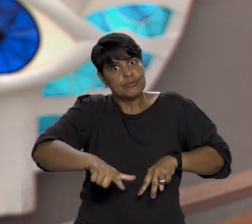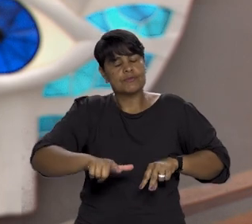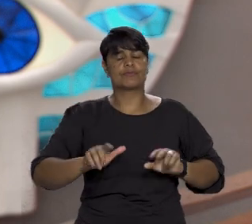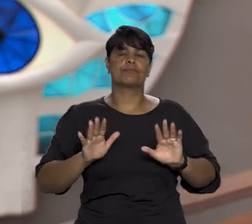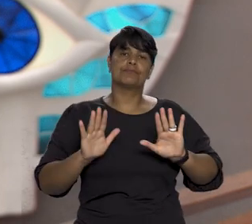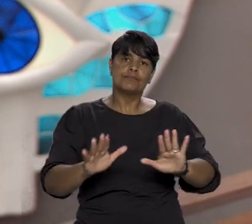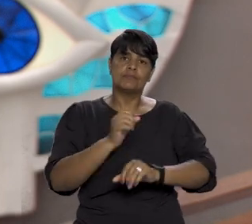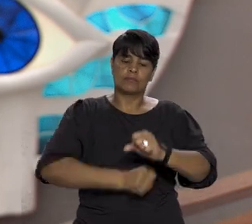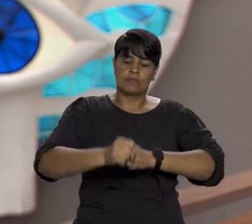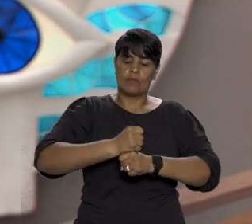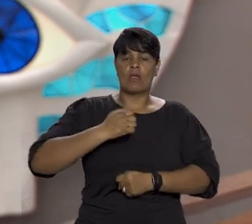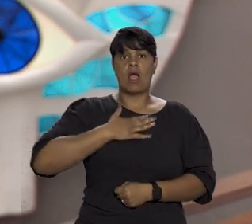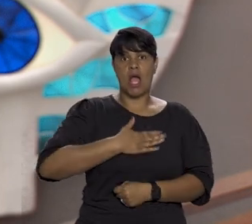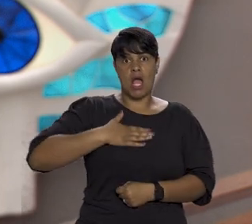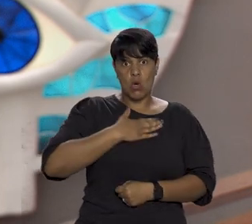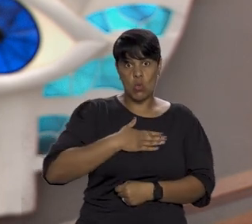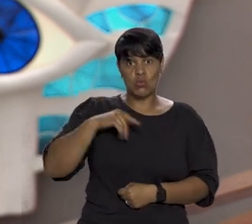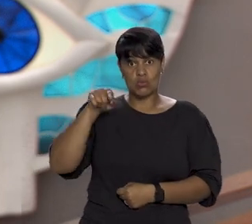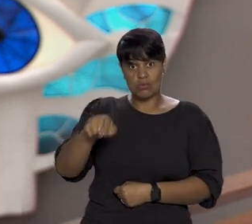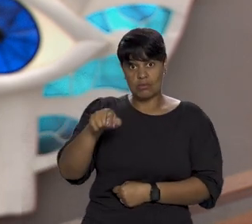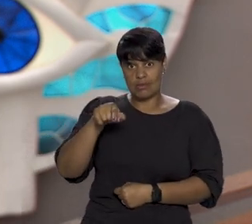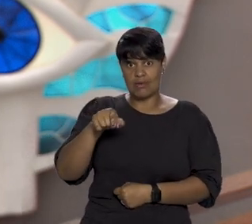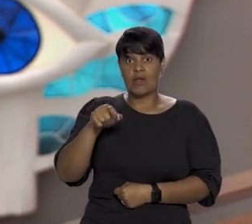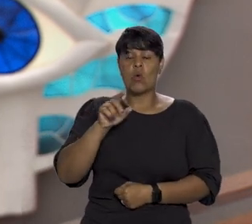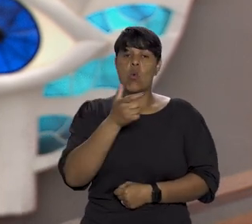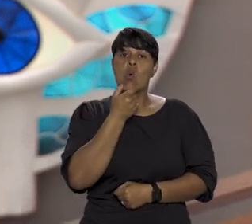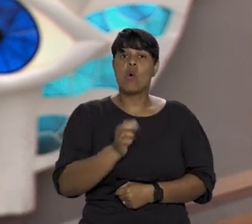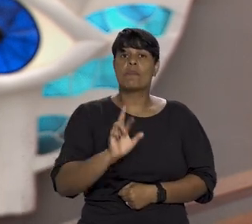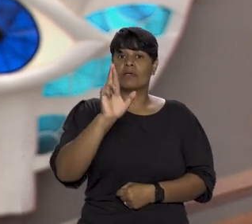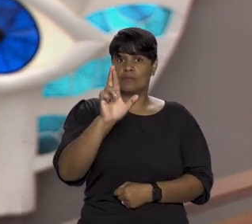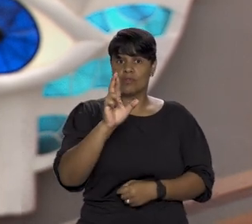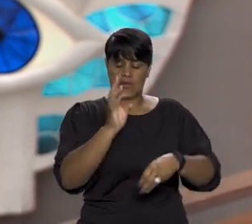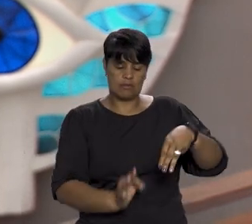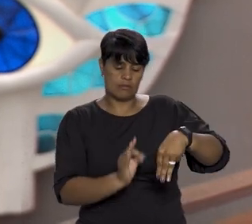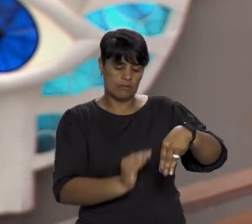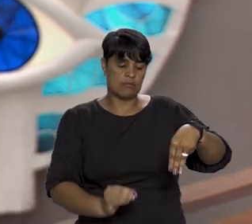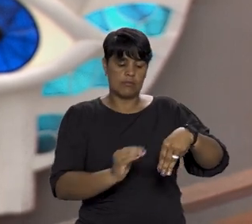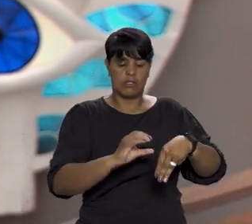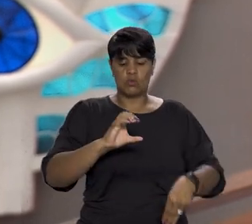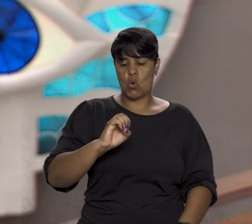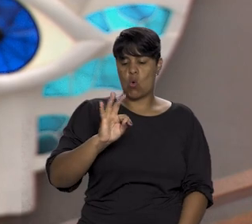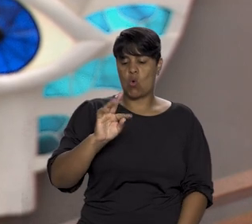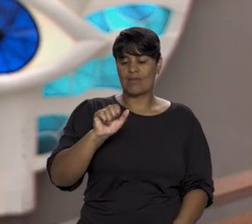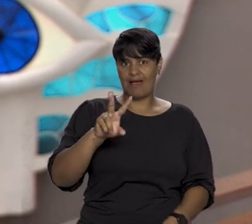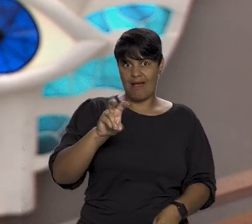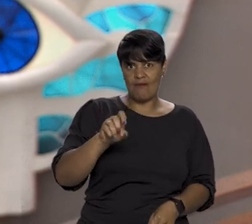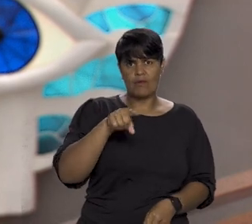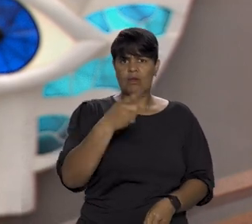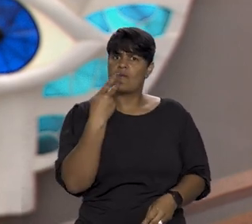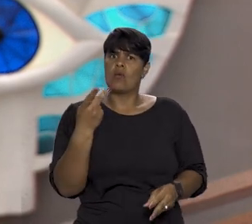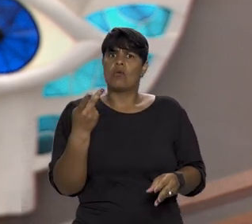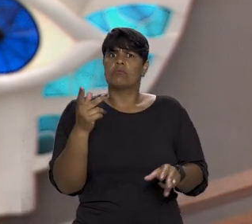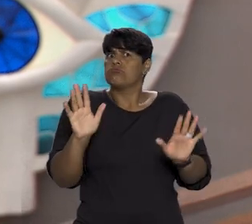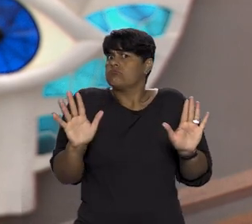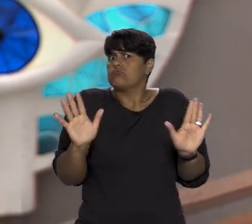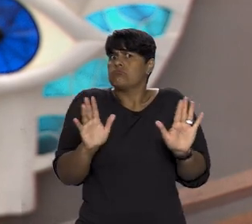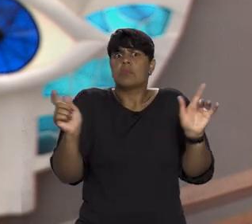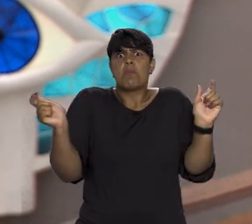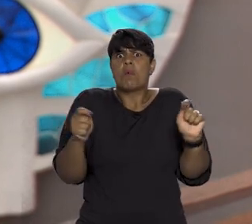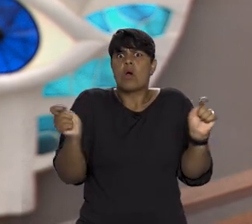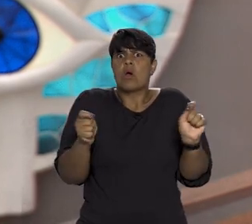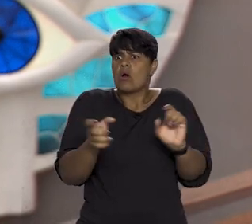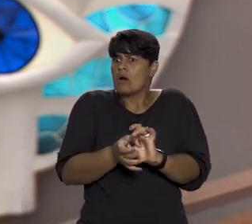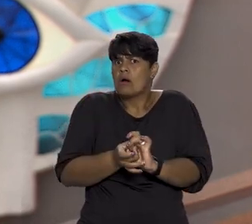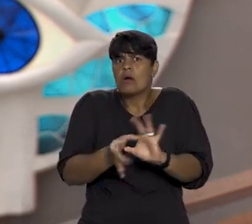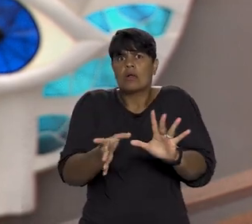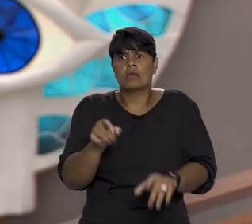habeas corpus ajuizado em favor de Monique ou então relatou no STJ Ministro João Otávio de Noronha entendeu ser possível revogar a